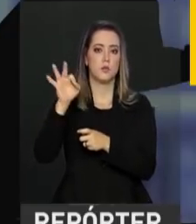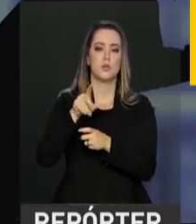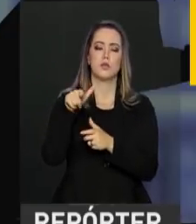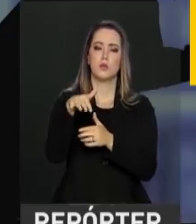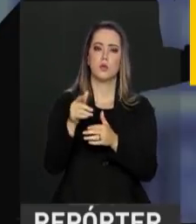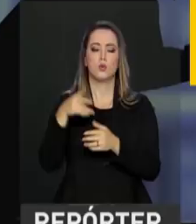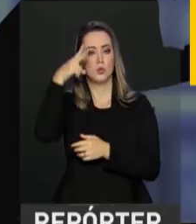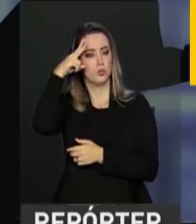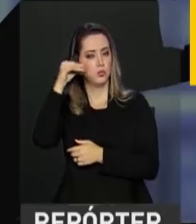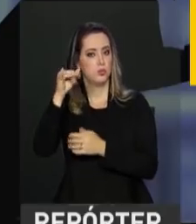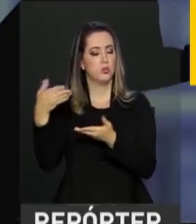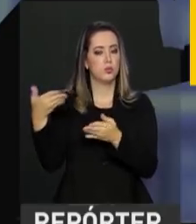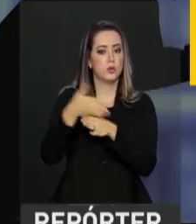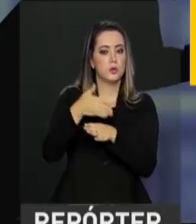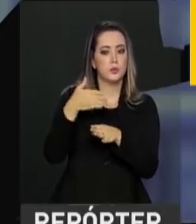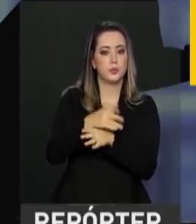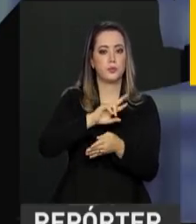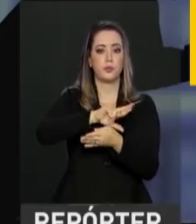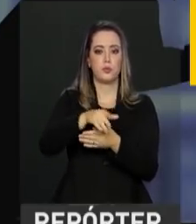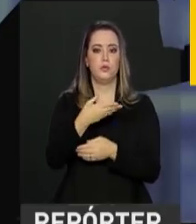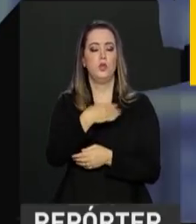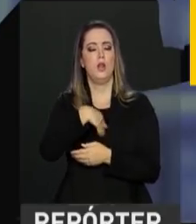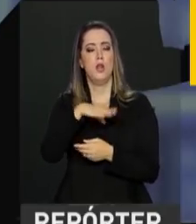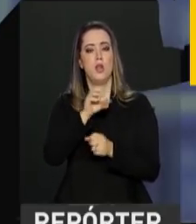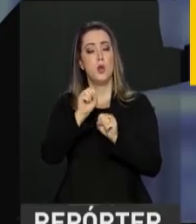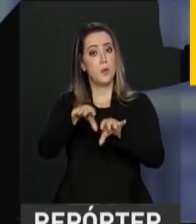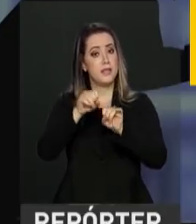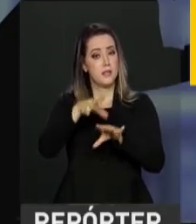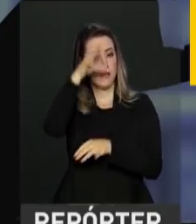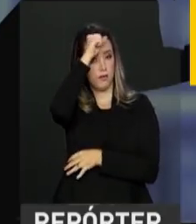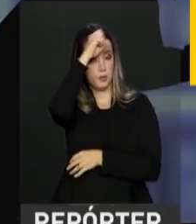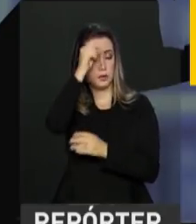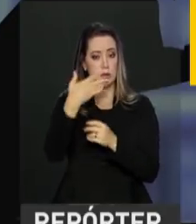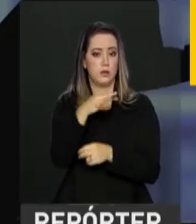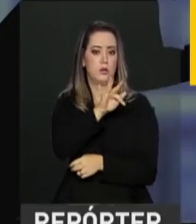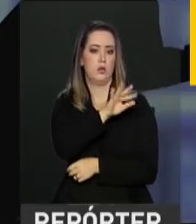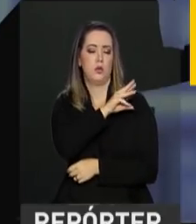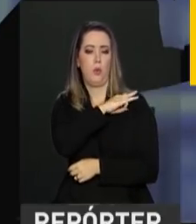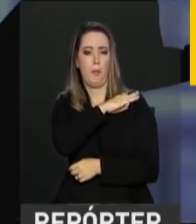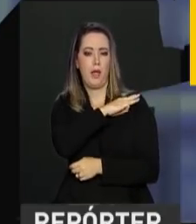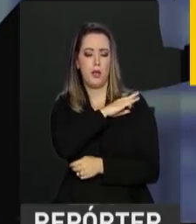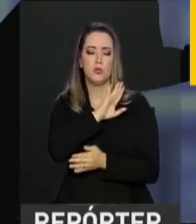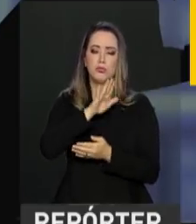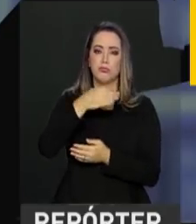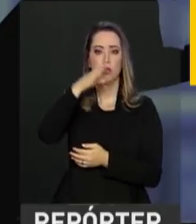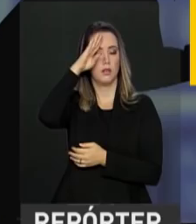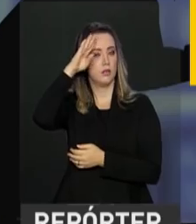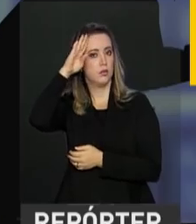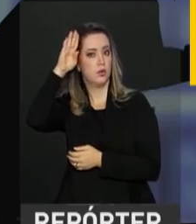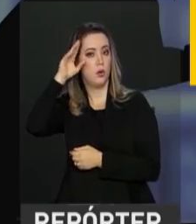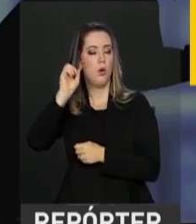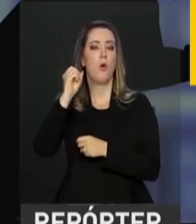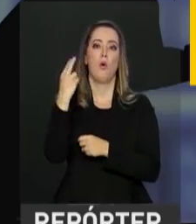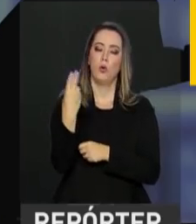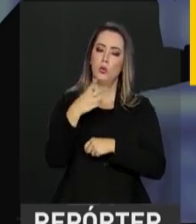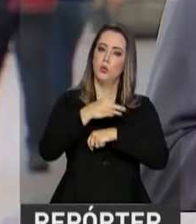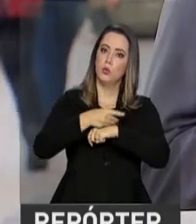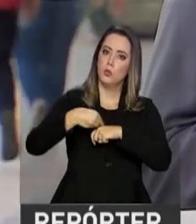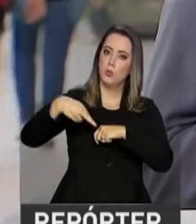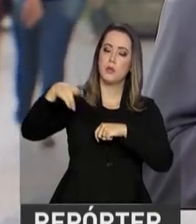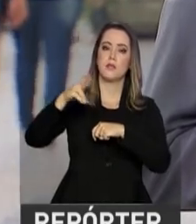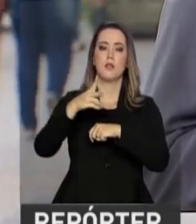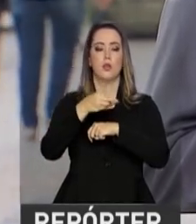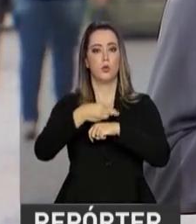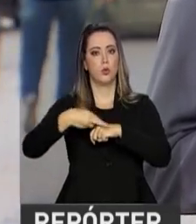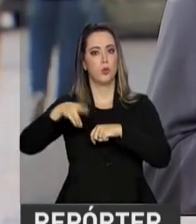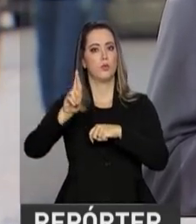eo nível de instrução deles varia do ensino médio incompleto ao nível superior com mestrado e doutorado para o